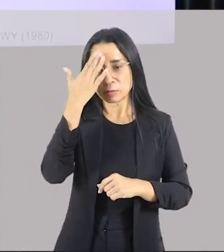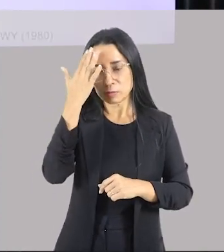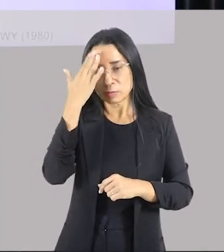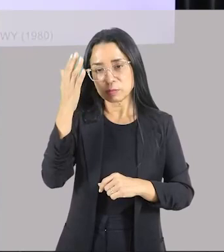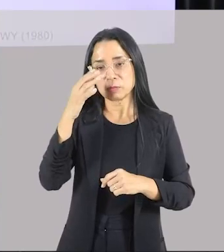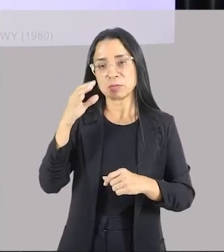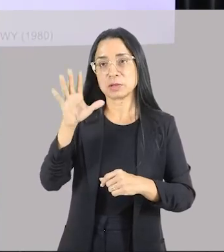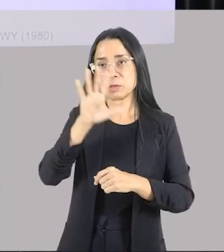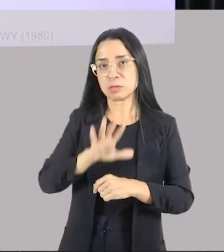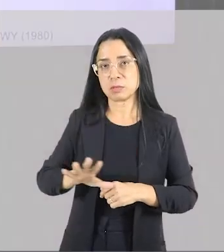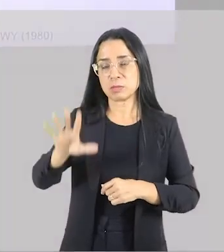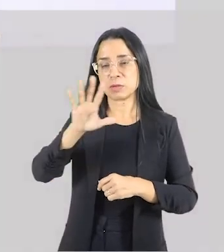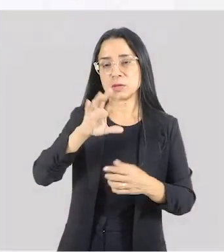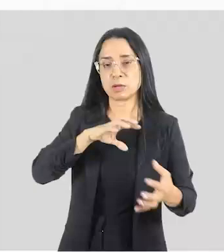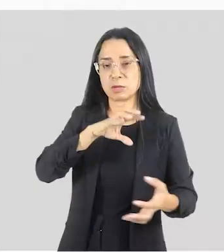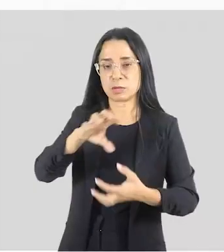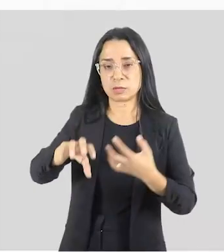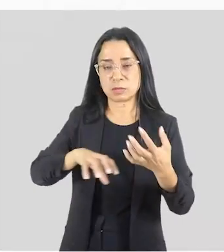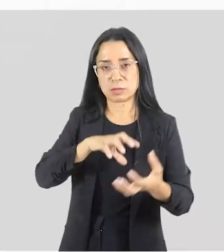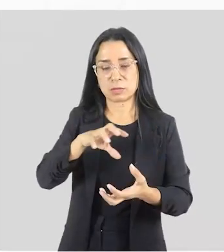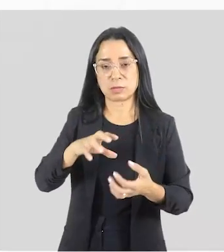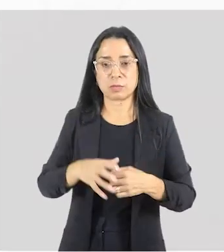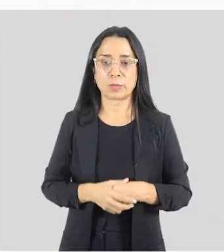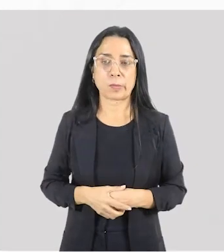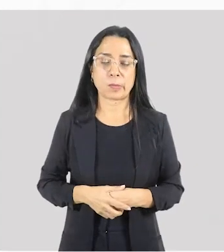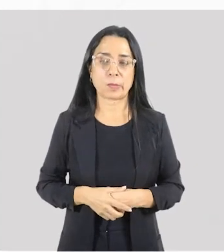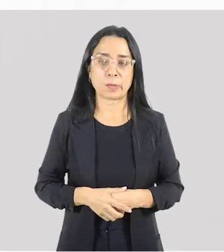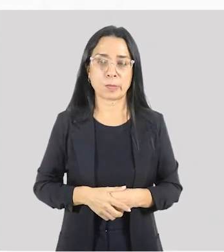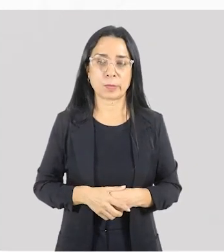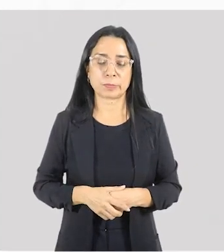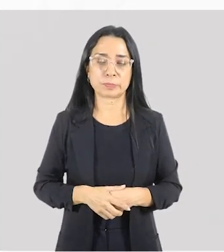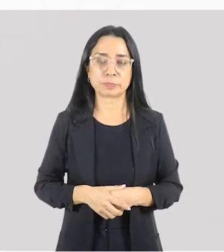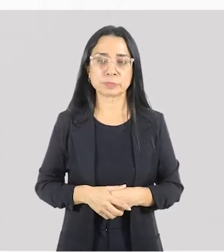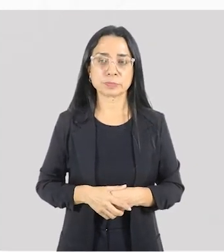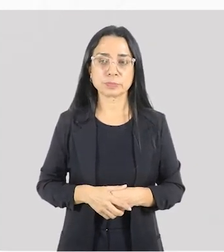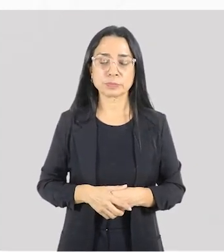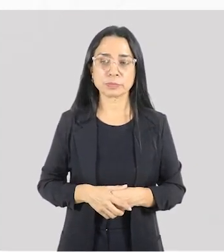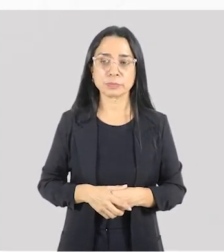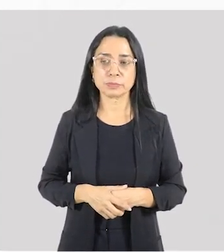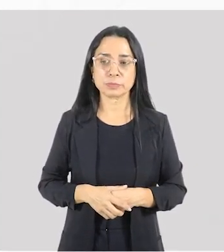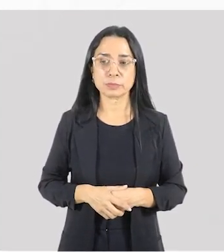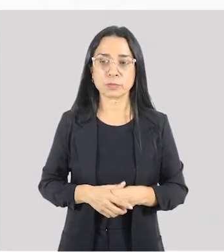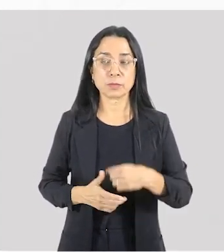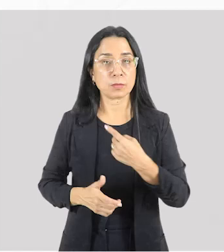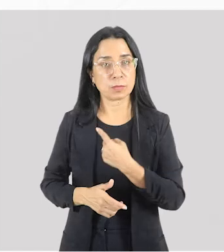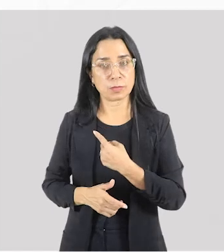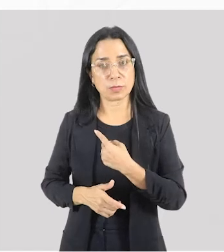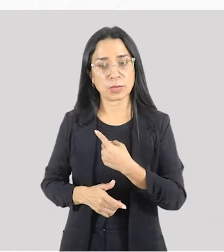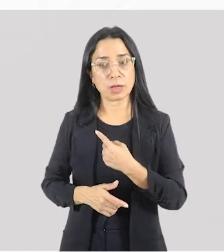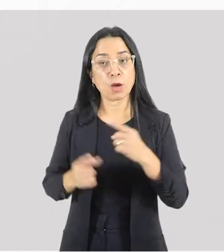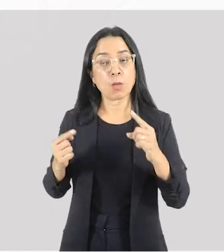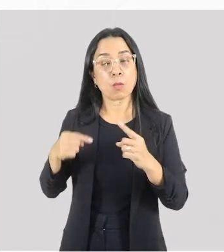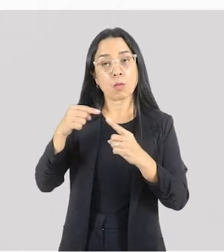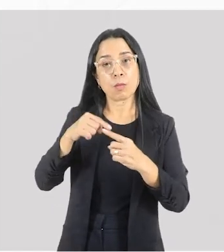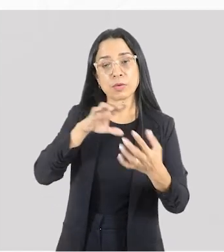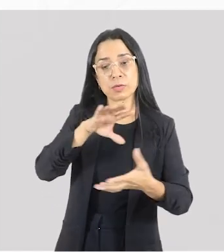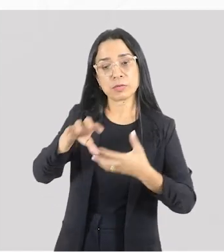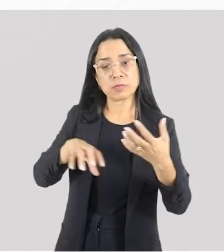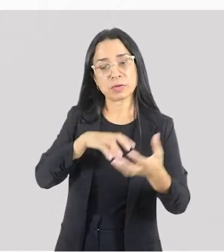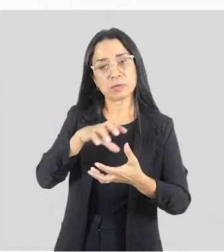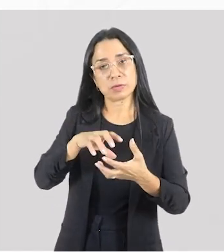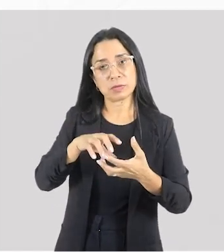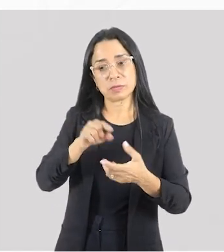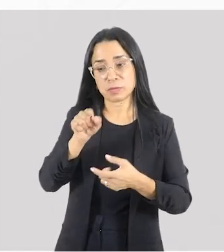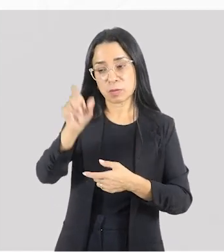1917. Né? Então, os trabalhadores nessa greve, vamos entender um pouco, né? Eles exigiam salários superiores e melhores condições de trabalho,